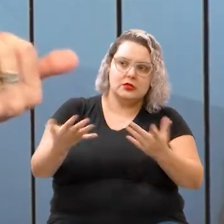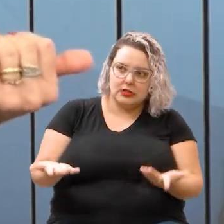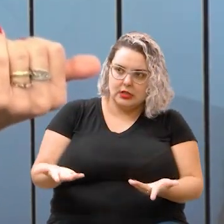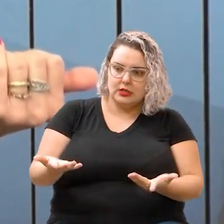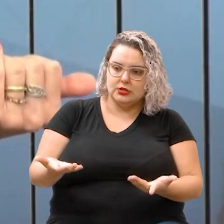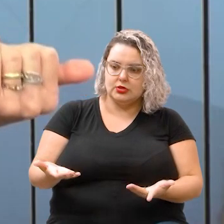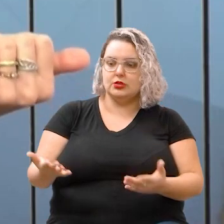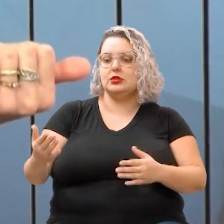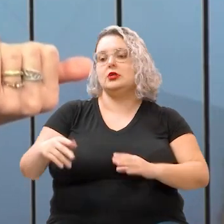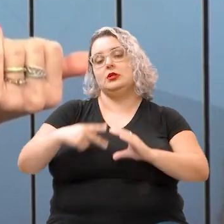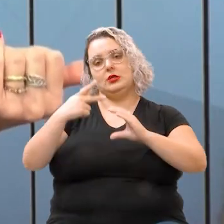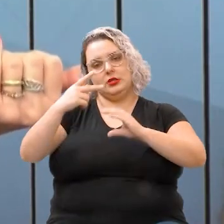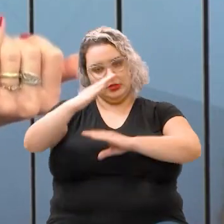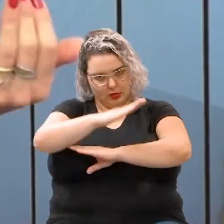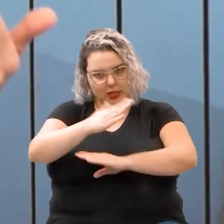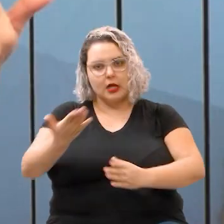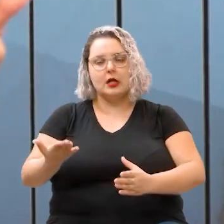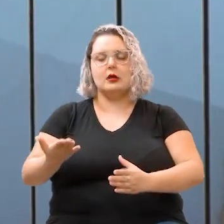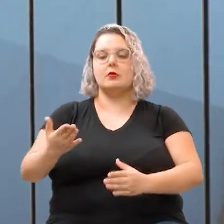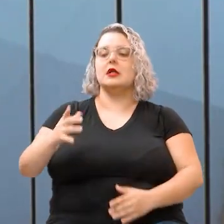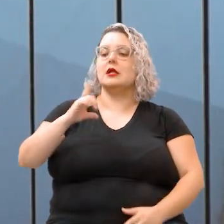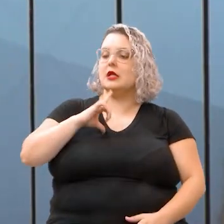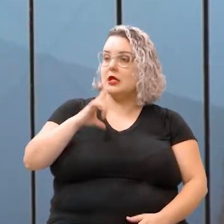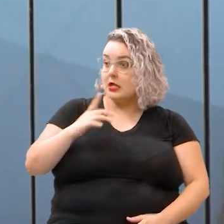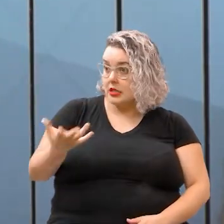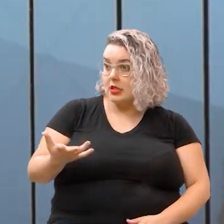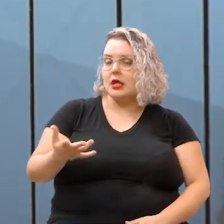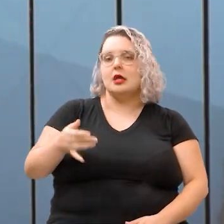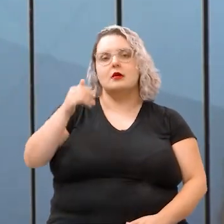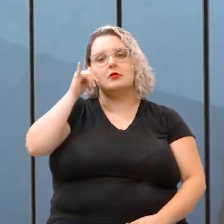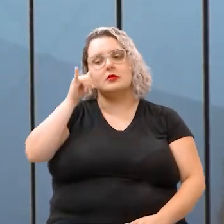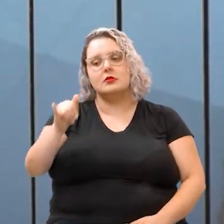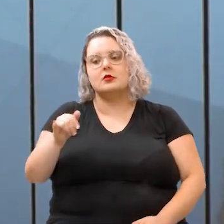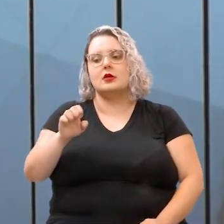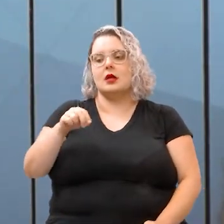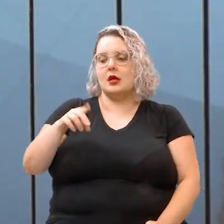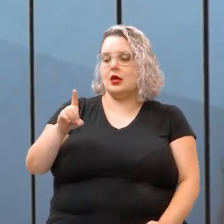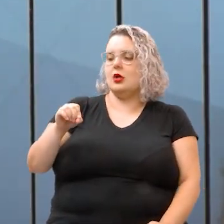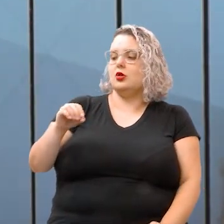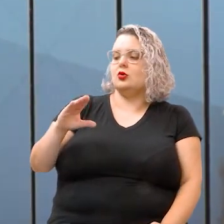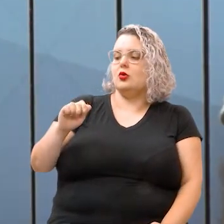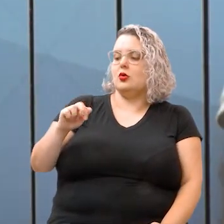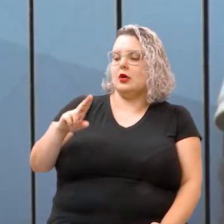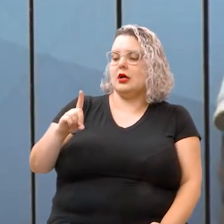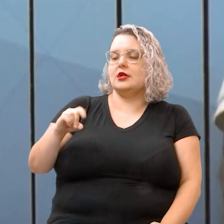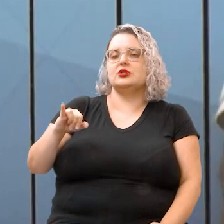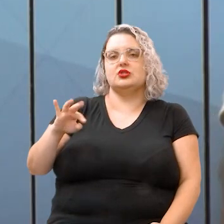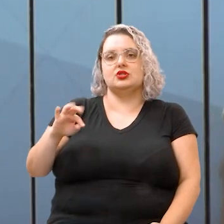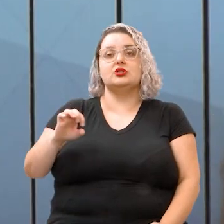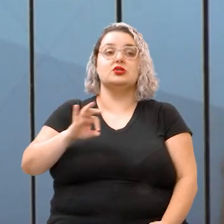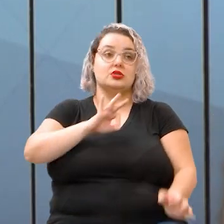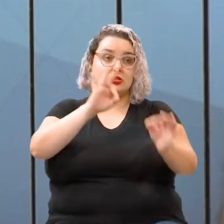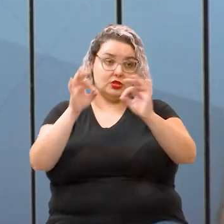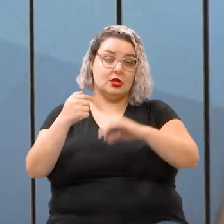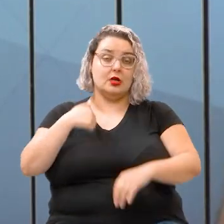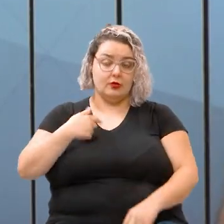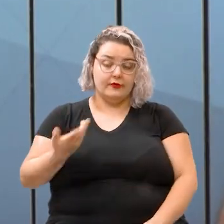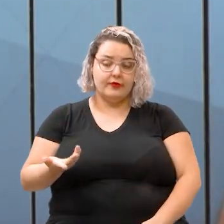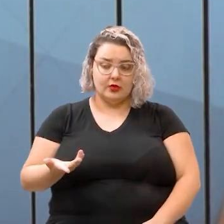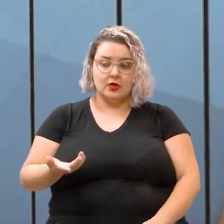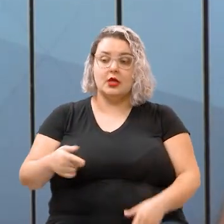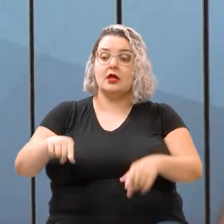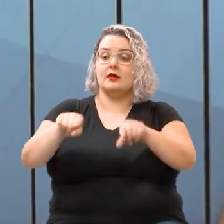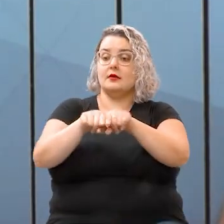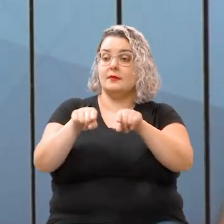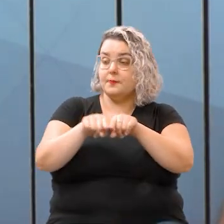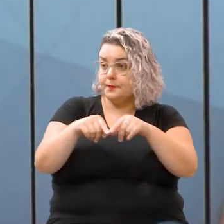Então, a Câmara dos Vereadores tem também, né, uma questão de prevenção de endocardite, né, que eu acompanhei. Então, e